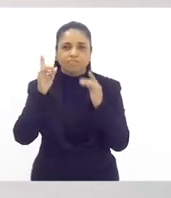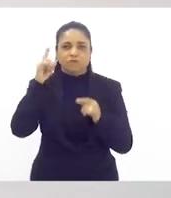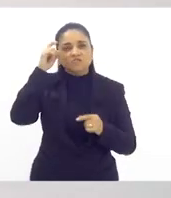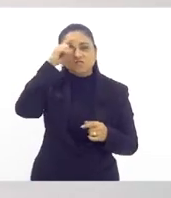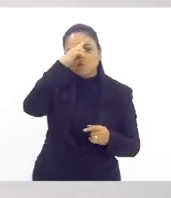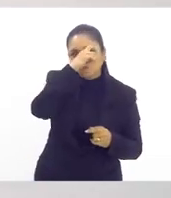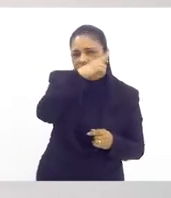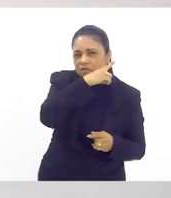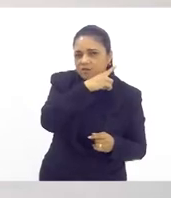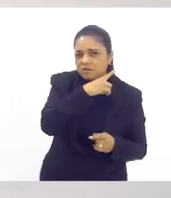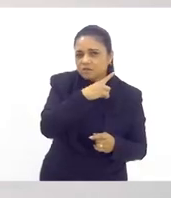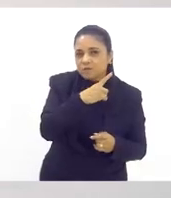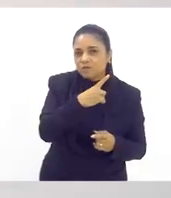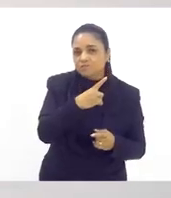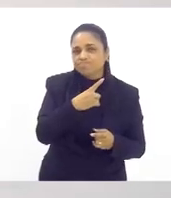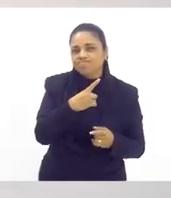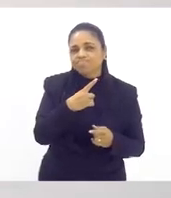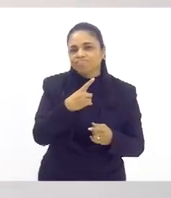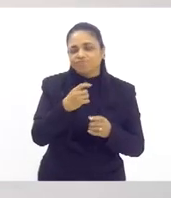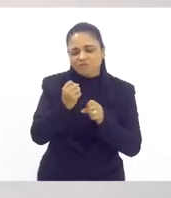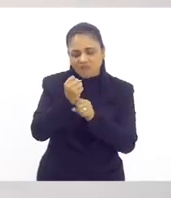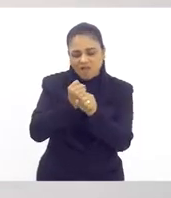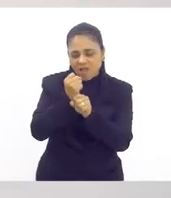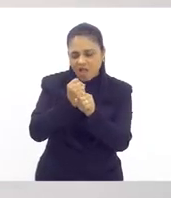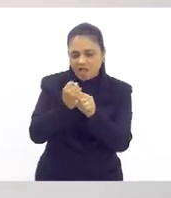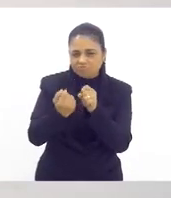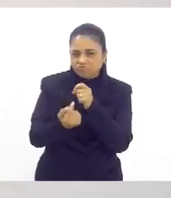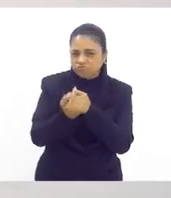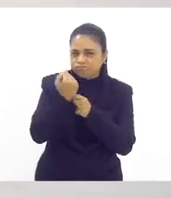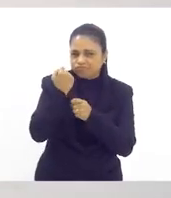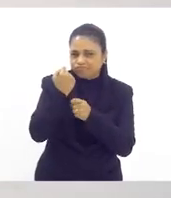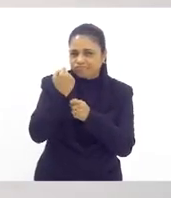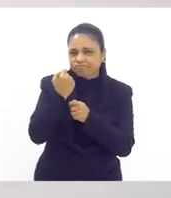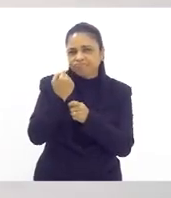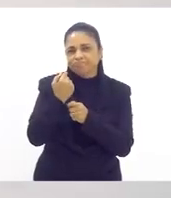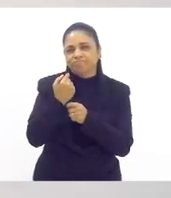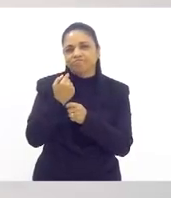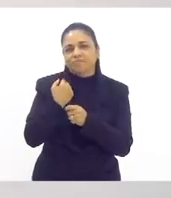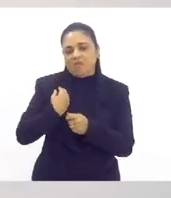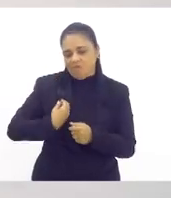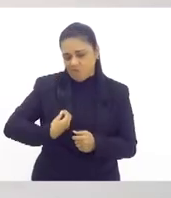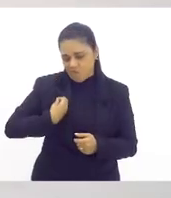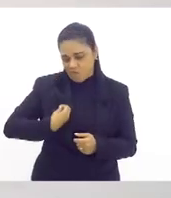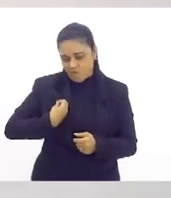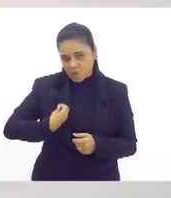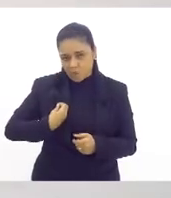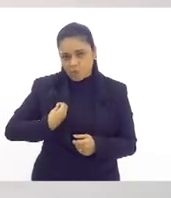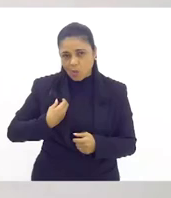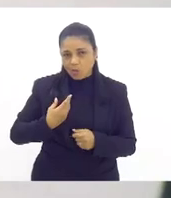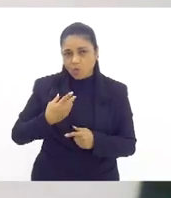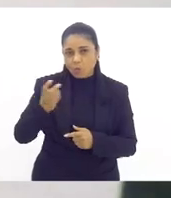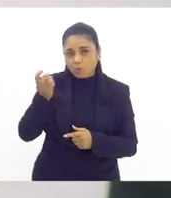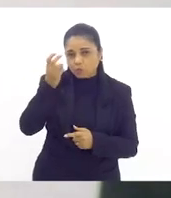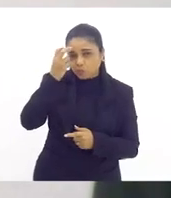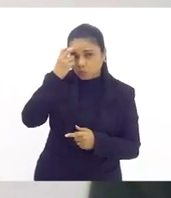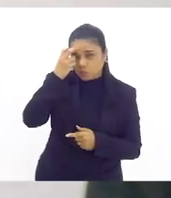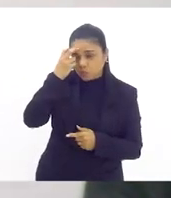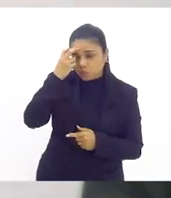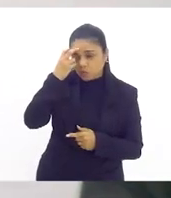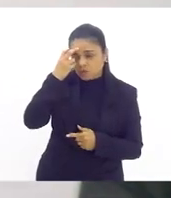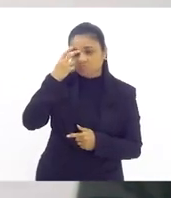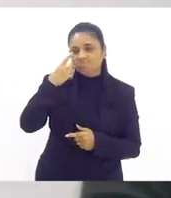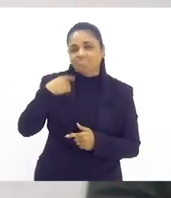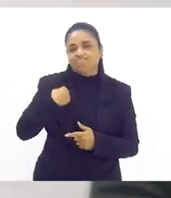difícil os últimos anos para quem viveu da cultura foram anos de muita